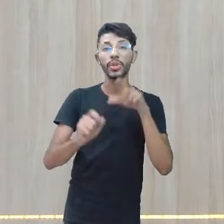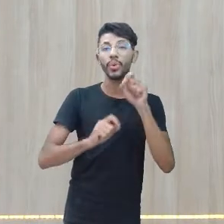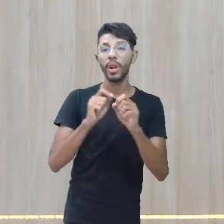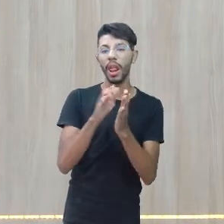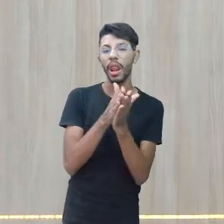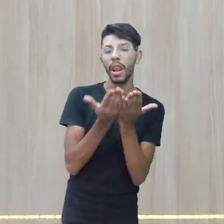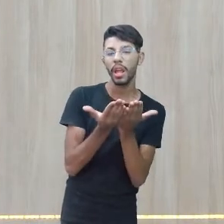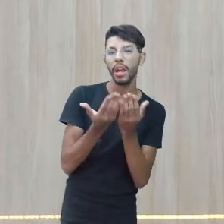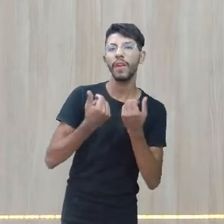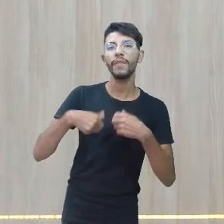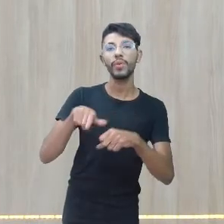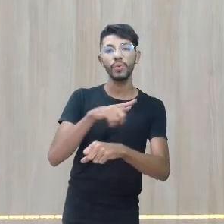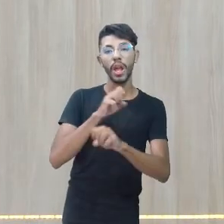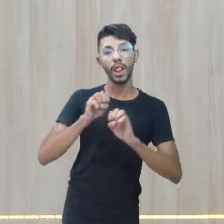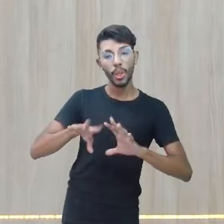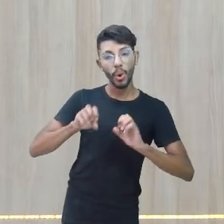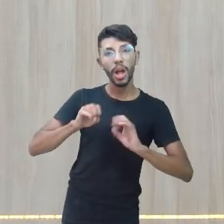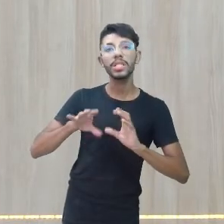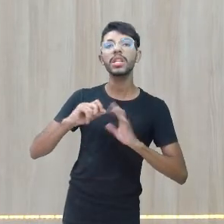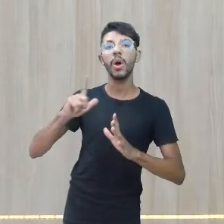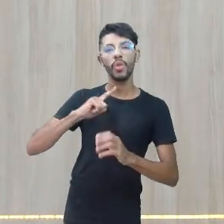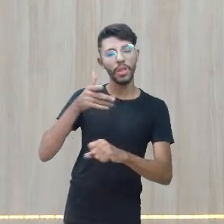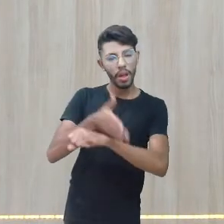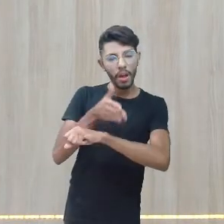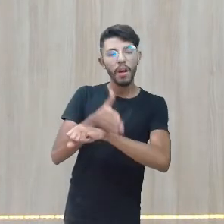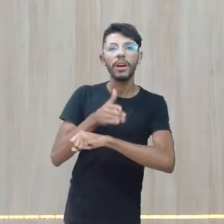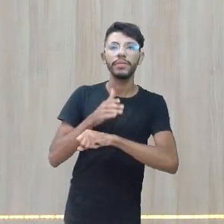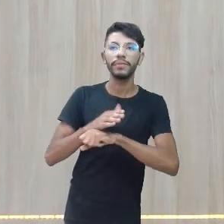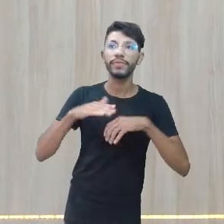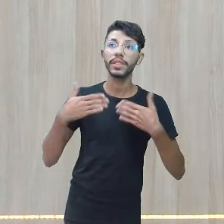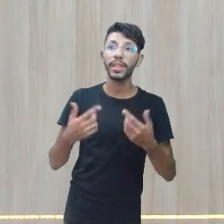à educação, não é? Eles estavam mais próximos